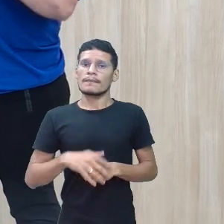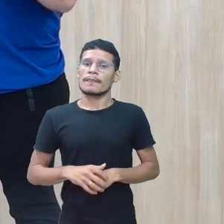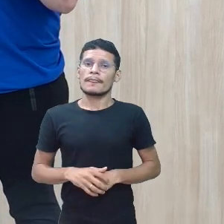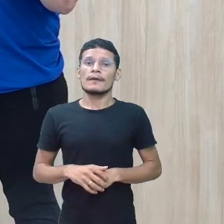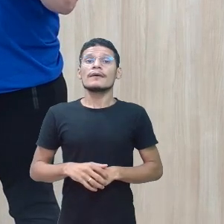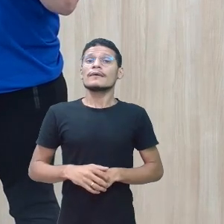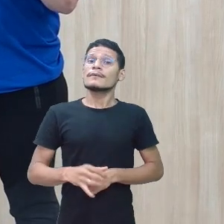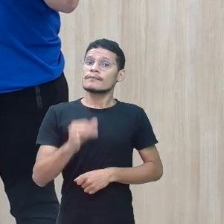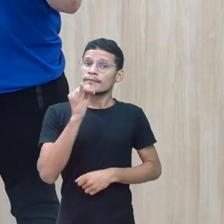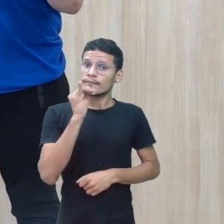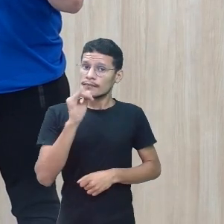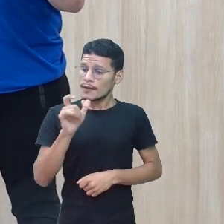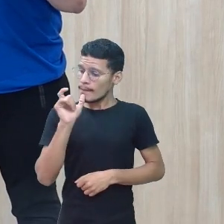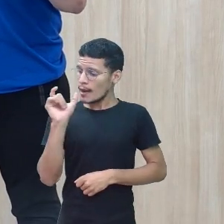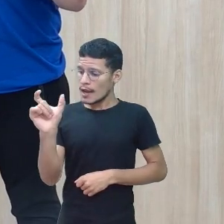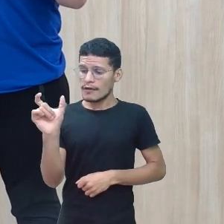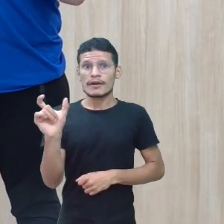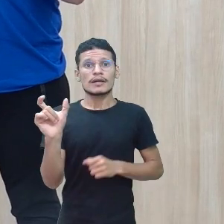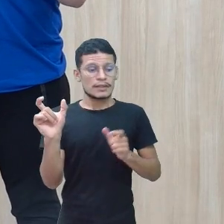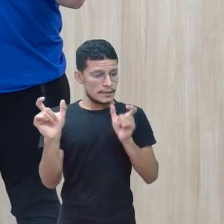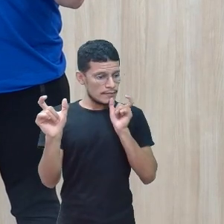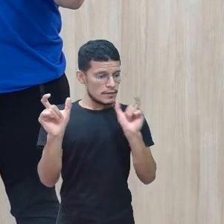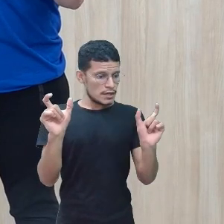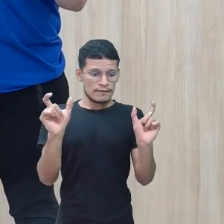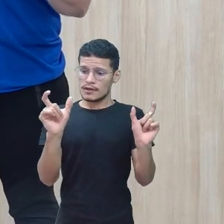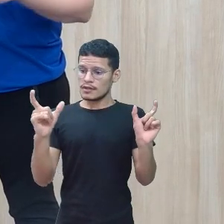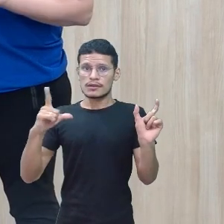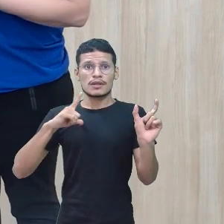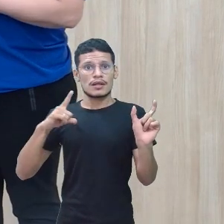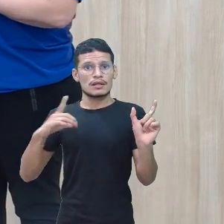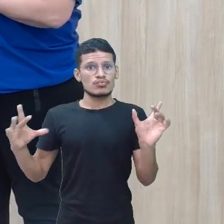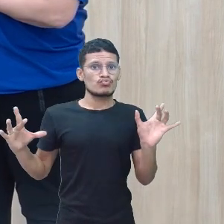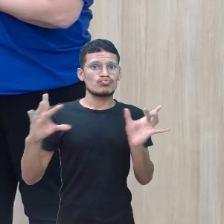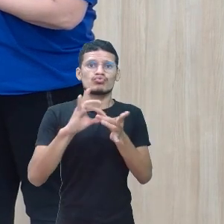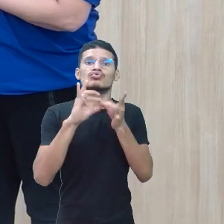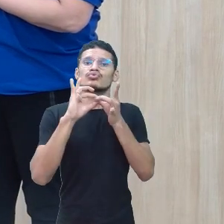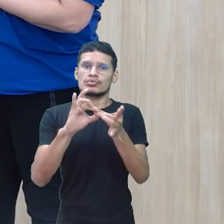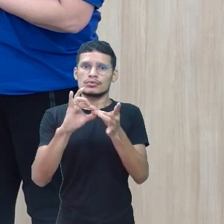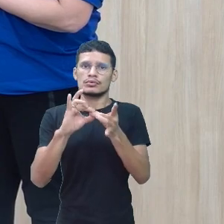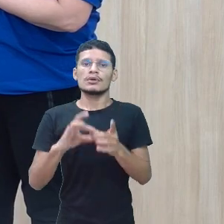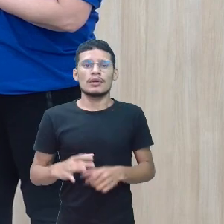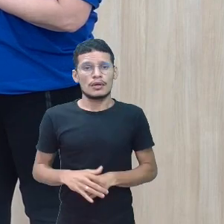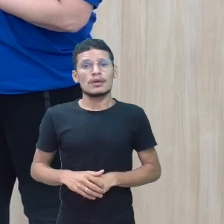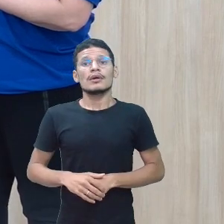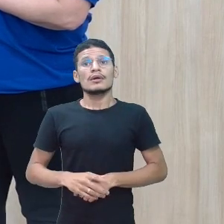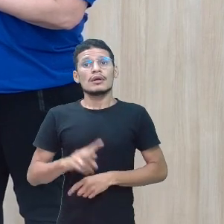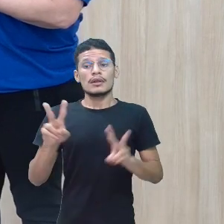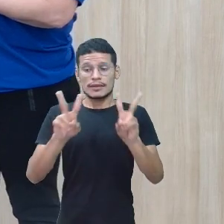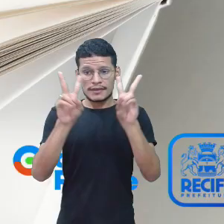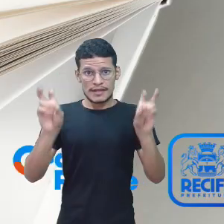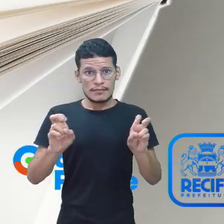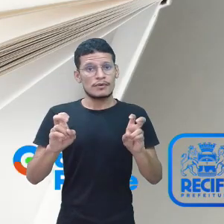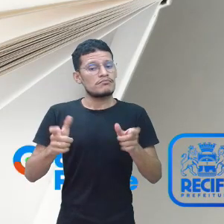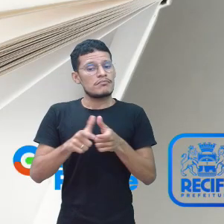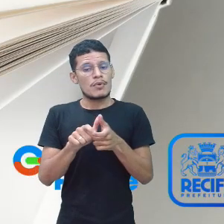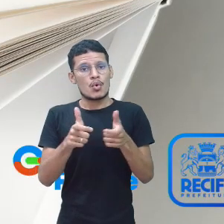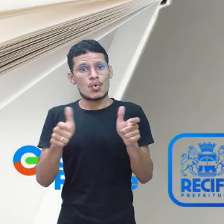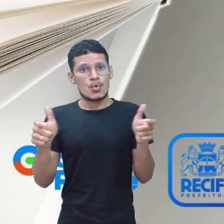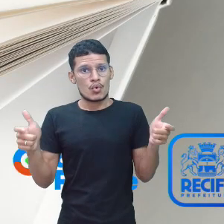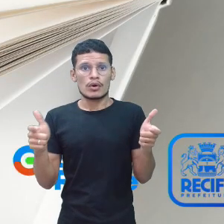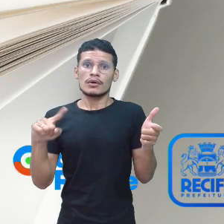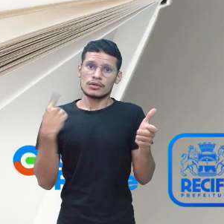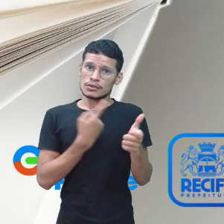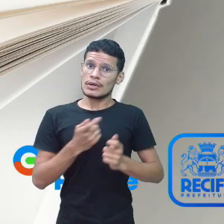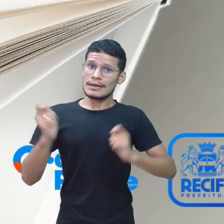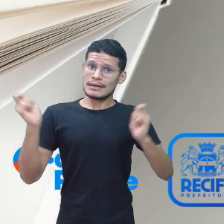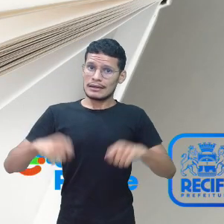é uma palavra que você usou está ligando uma ideia à outra. Esse termo é bastante amplo. Nós